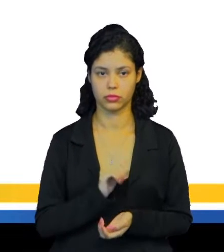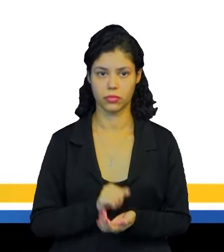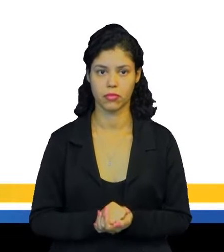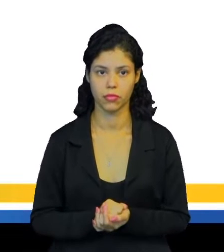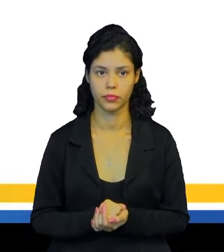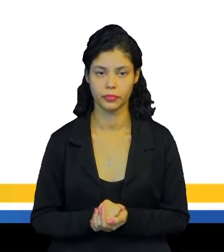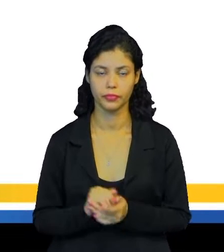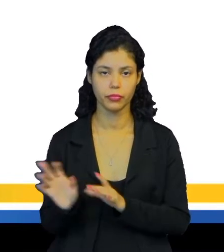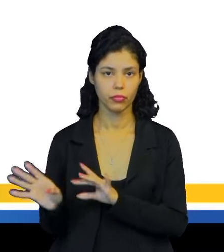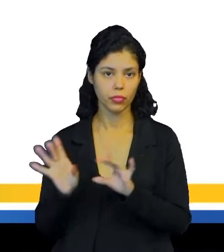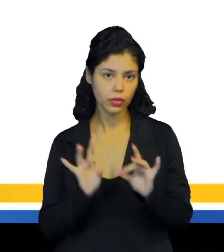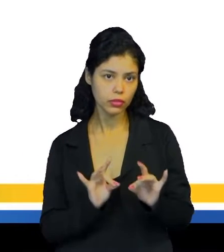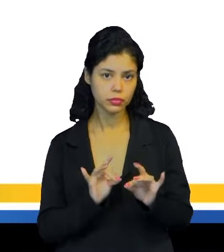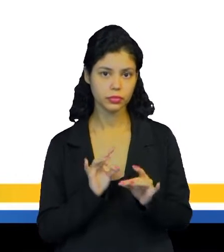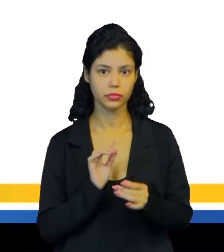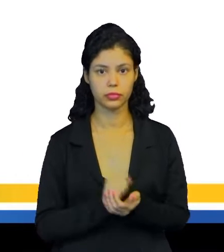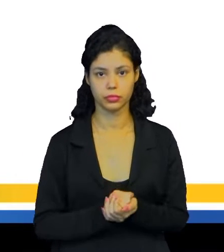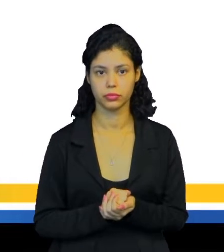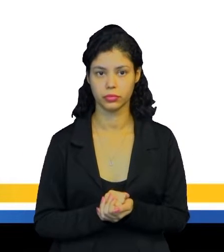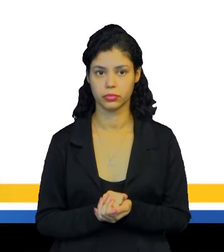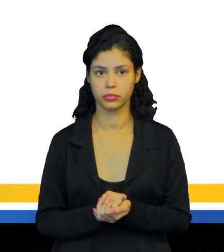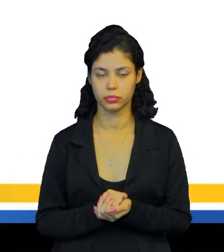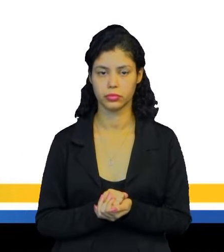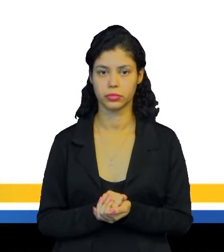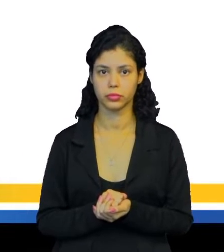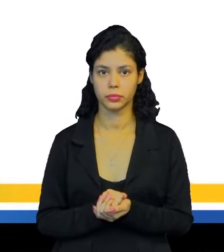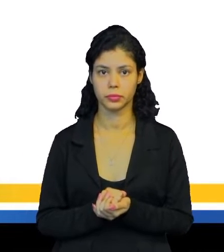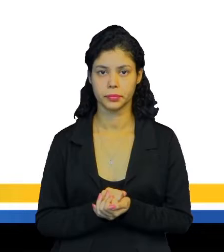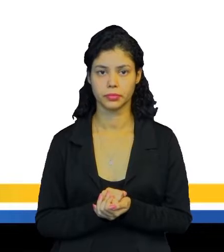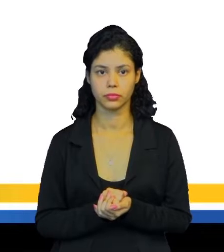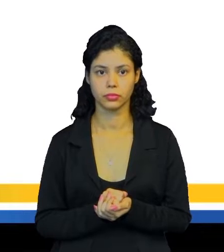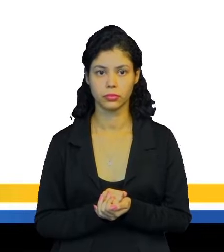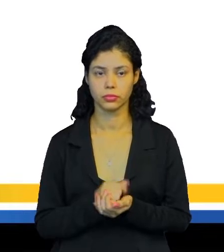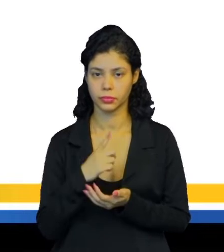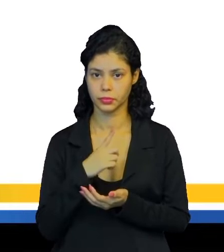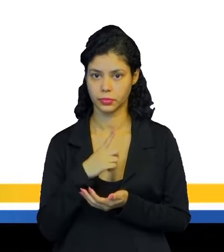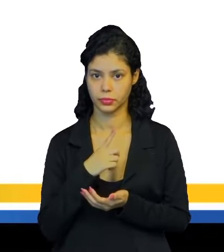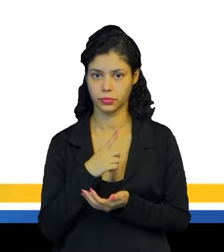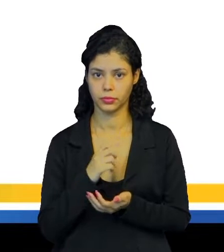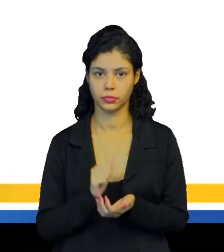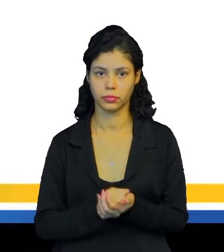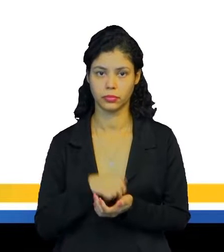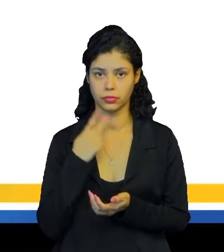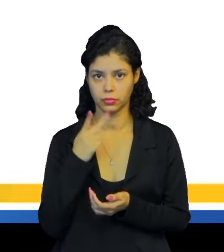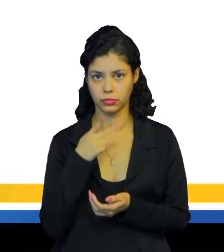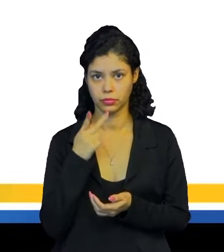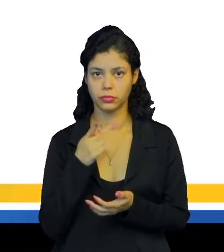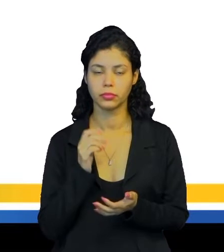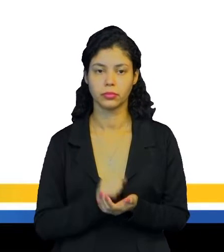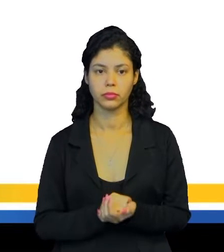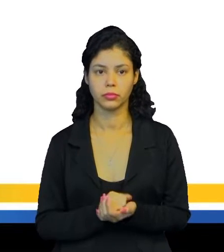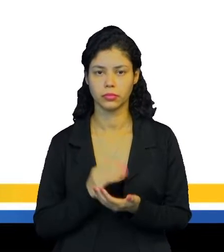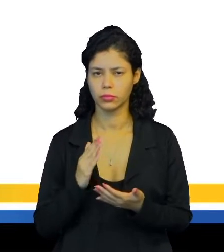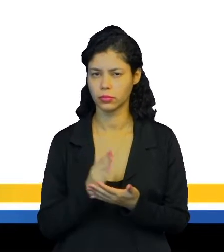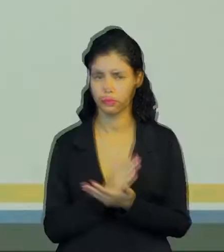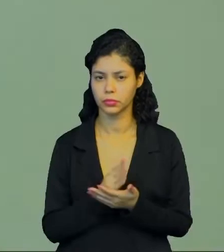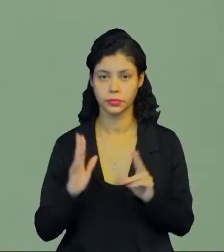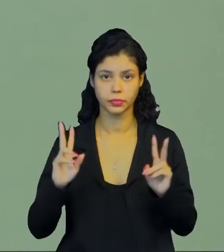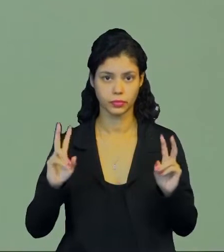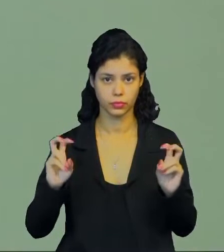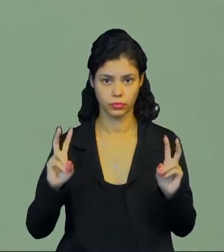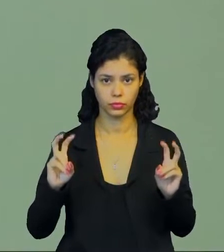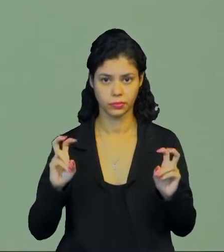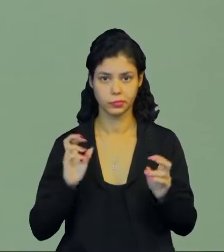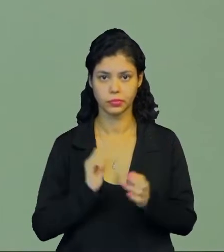Eles vieram aí, o teatro realista veio para falar alguns